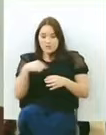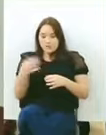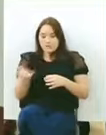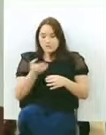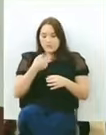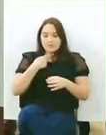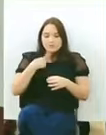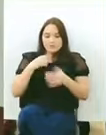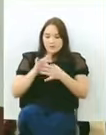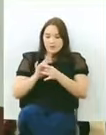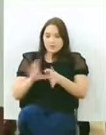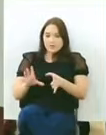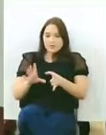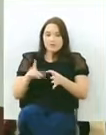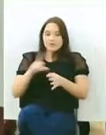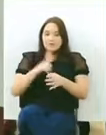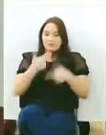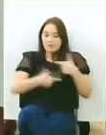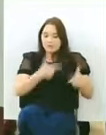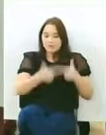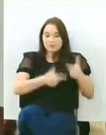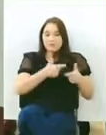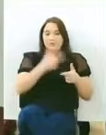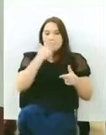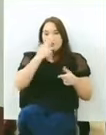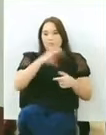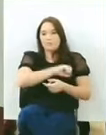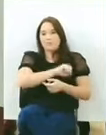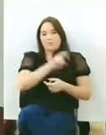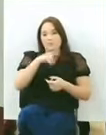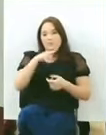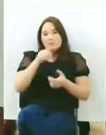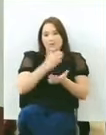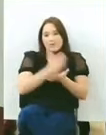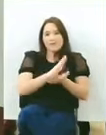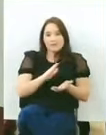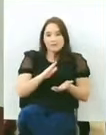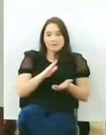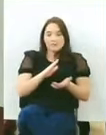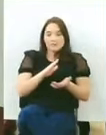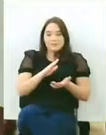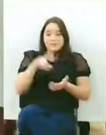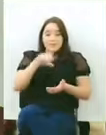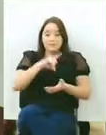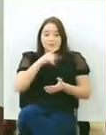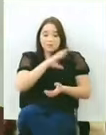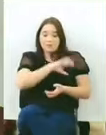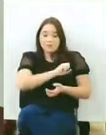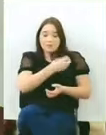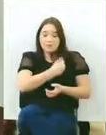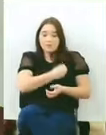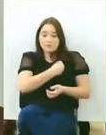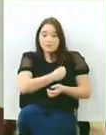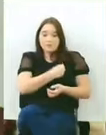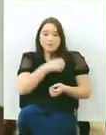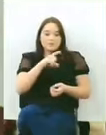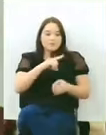acabar. E uma das provas de que o amor está vivo é exatamente quando